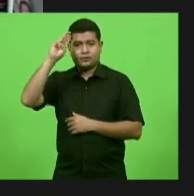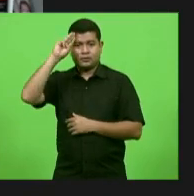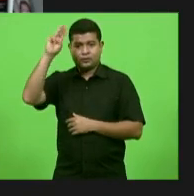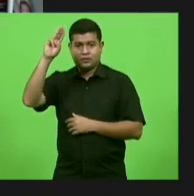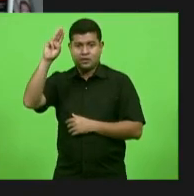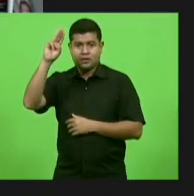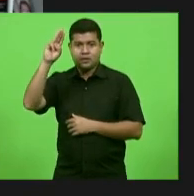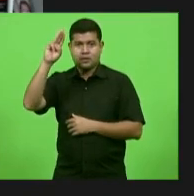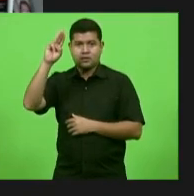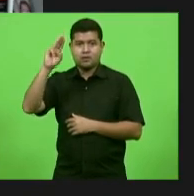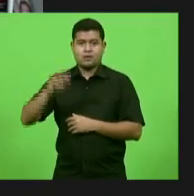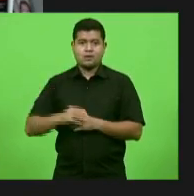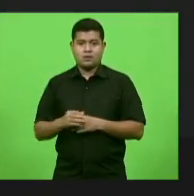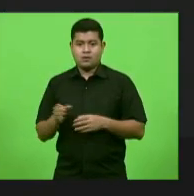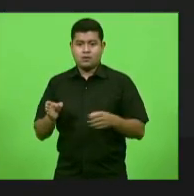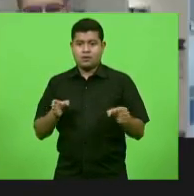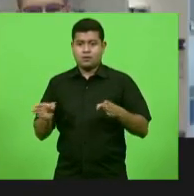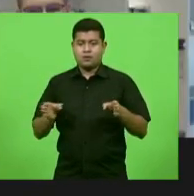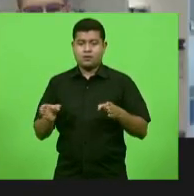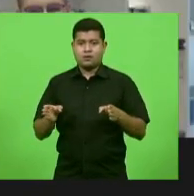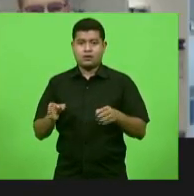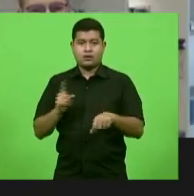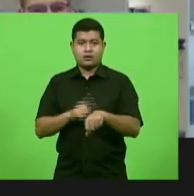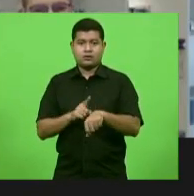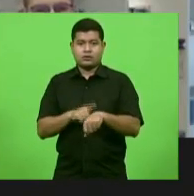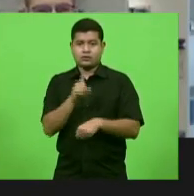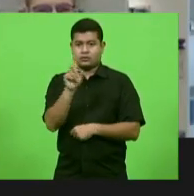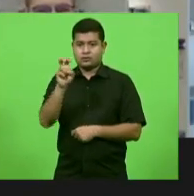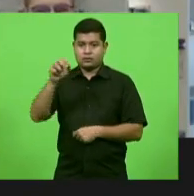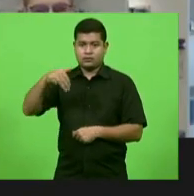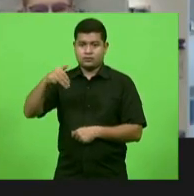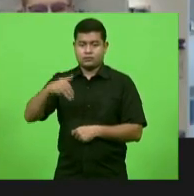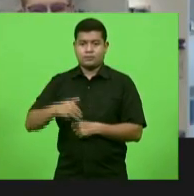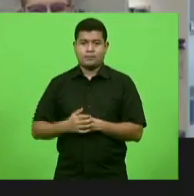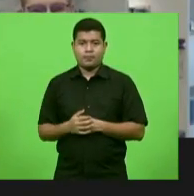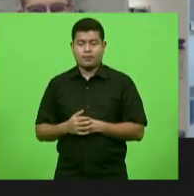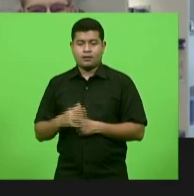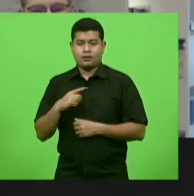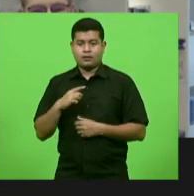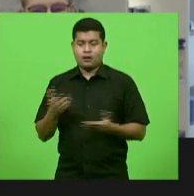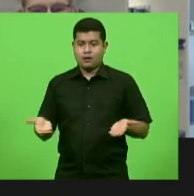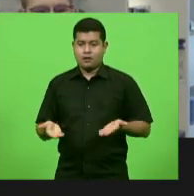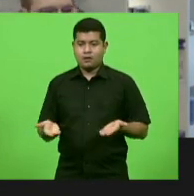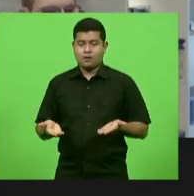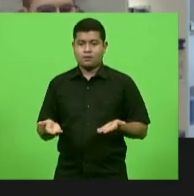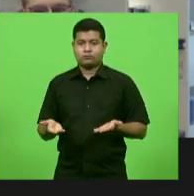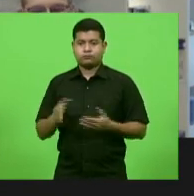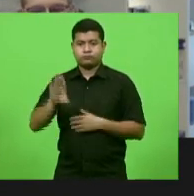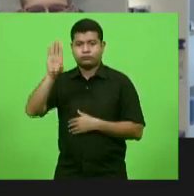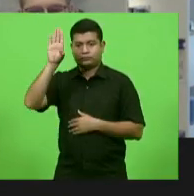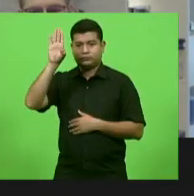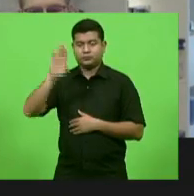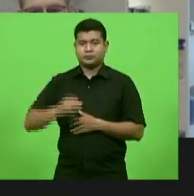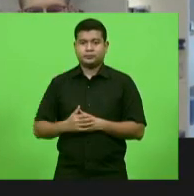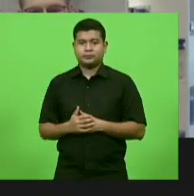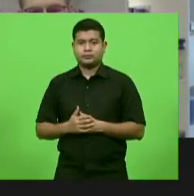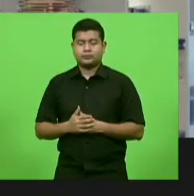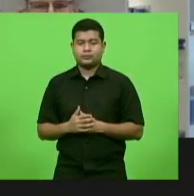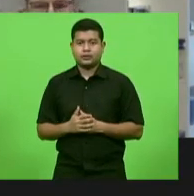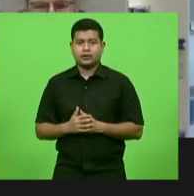pelo período de 15 minutos, regimental de 15 minutos. Vossa Excelência tem a palavra, doutor Marcos.